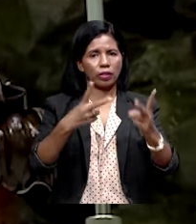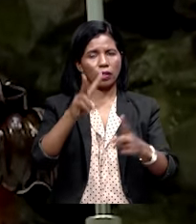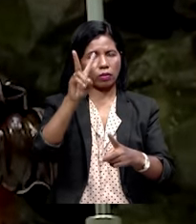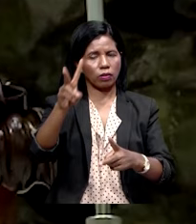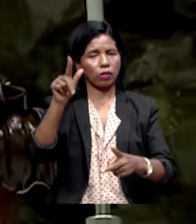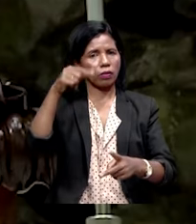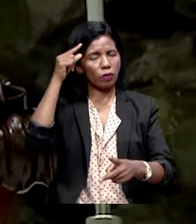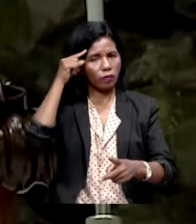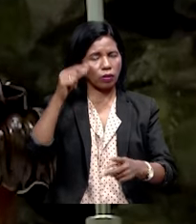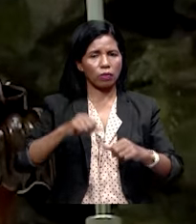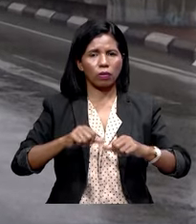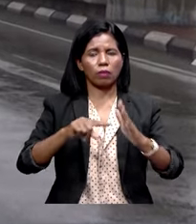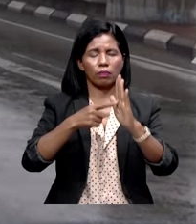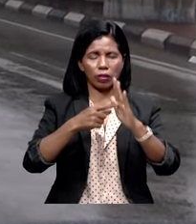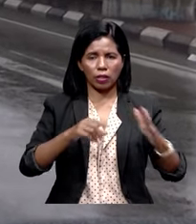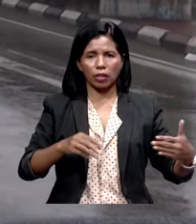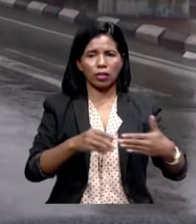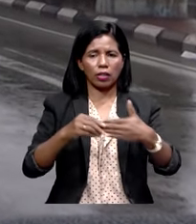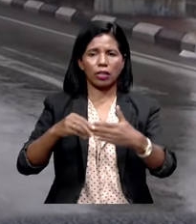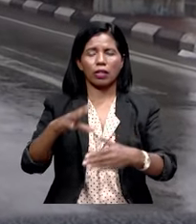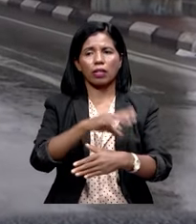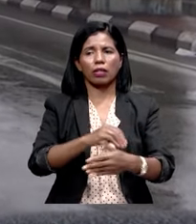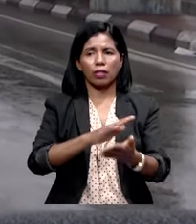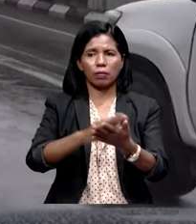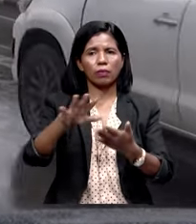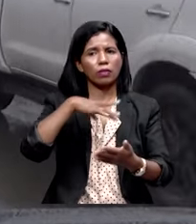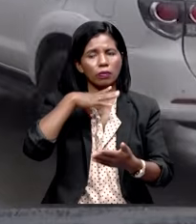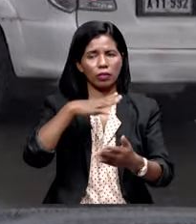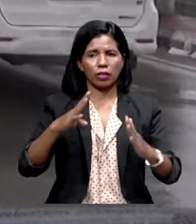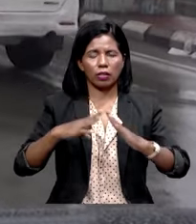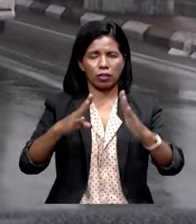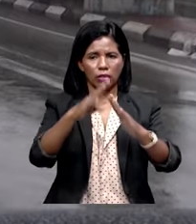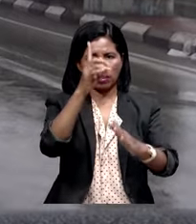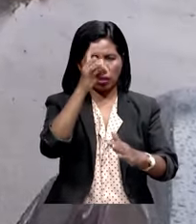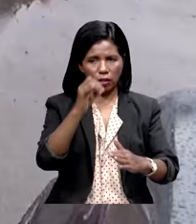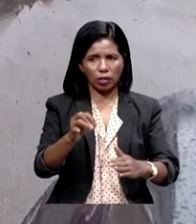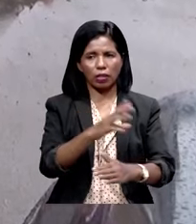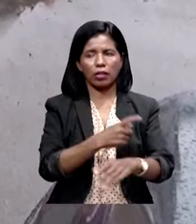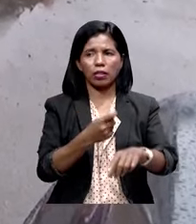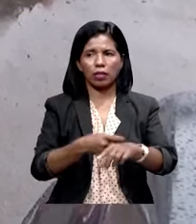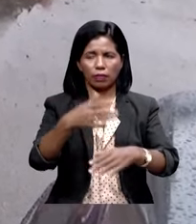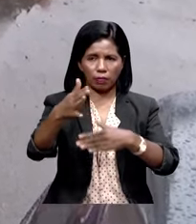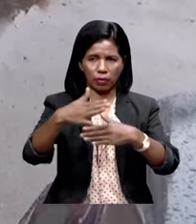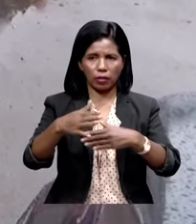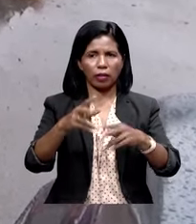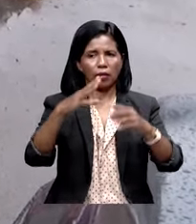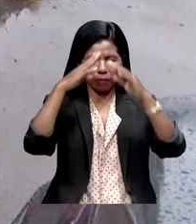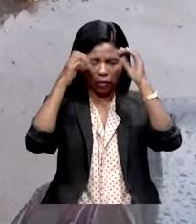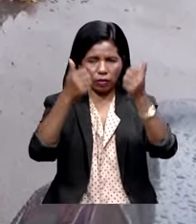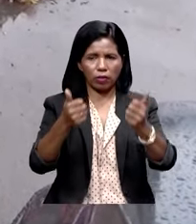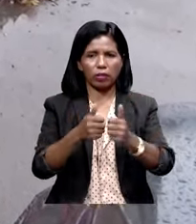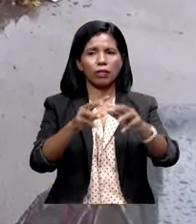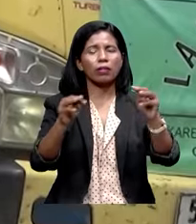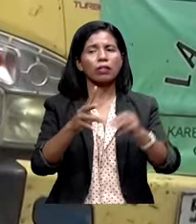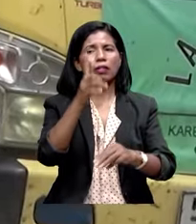governo ahu organiza autoridade local sira, o de Amosfoer e a cidade dili, no ia tempo basic, presidente da autoridade município